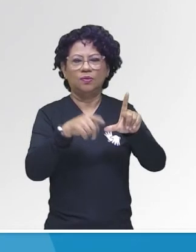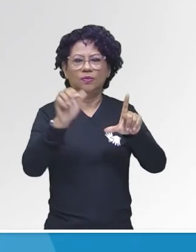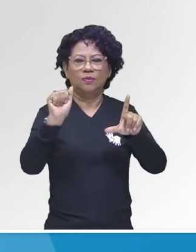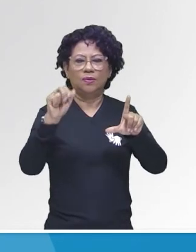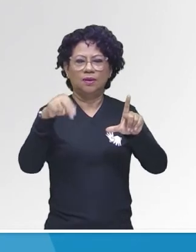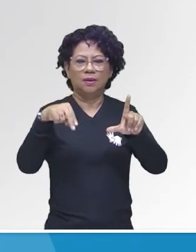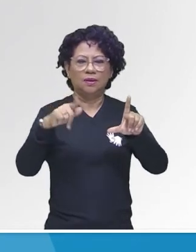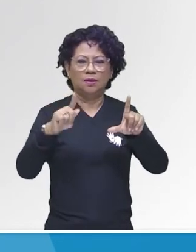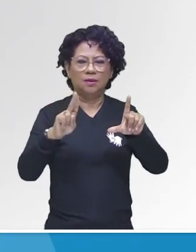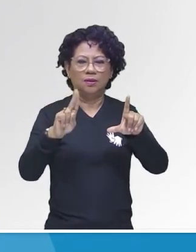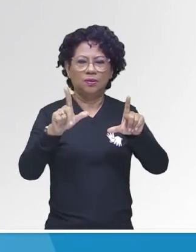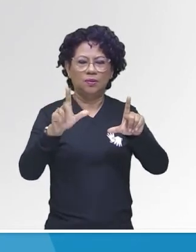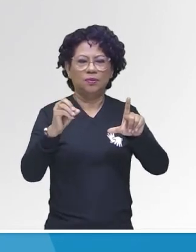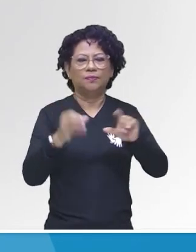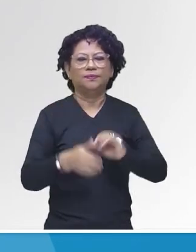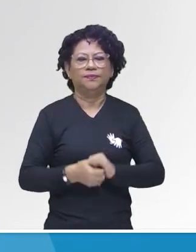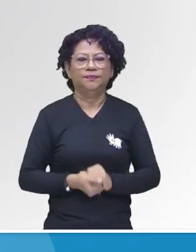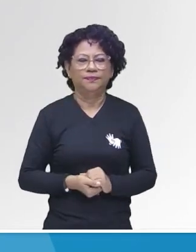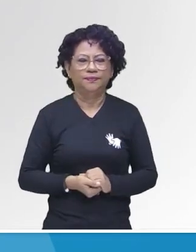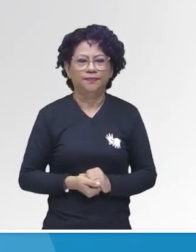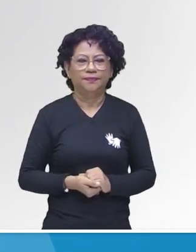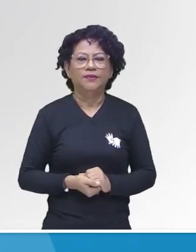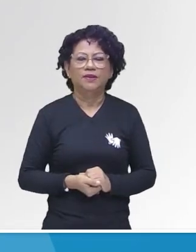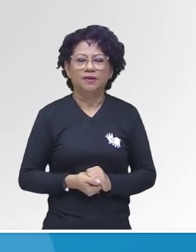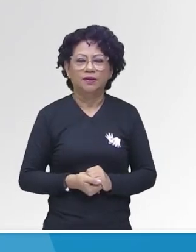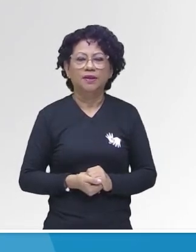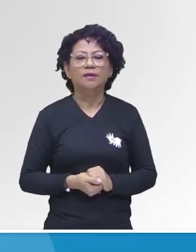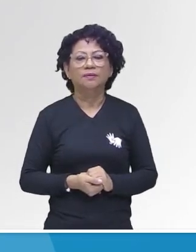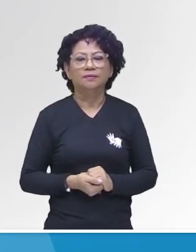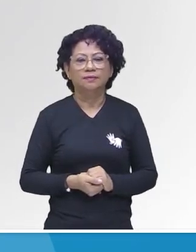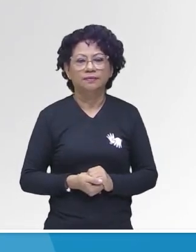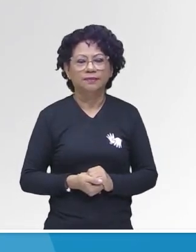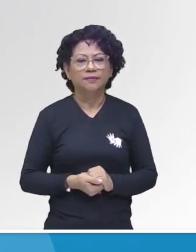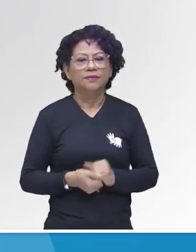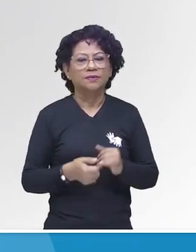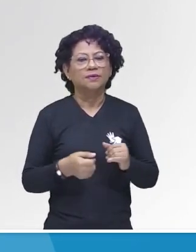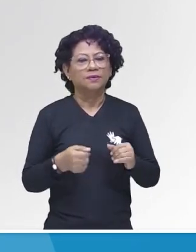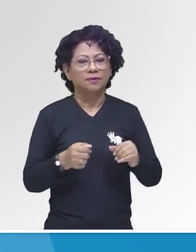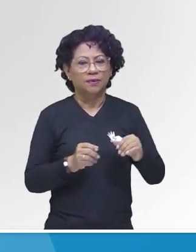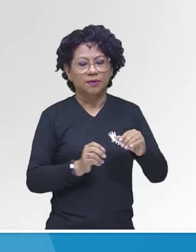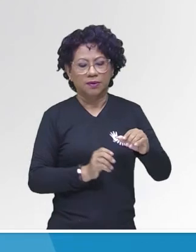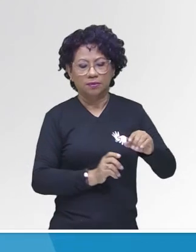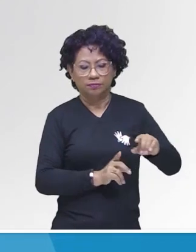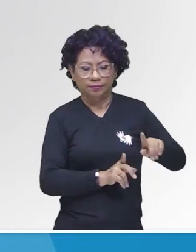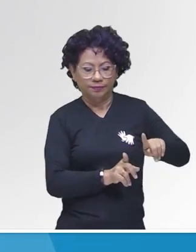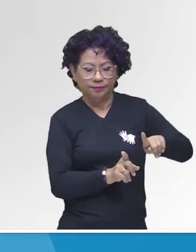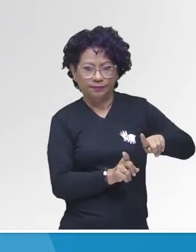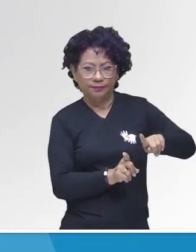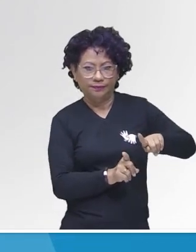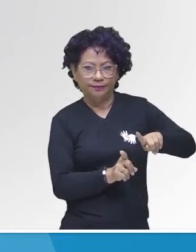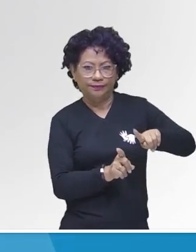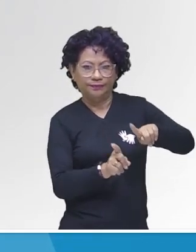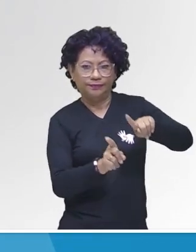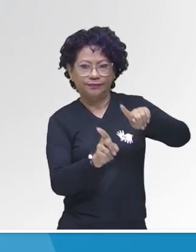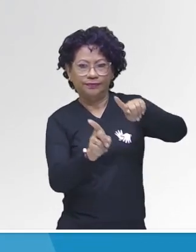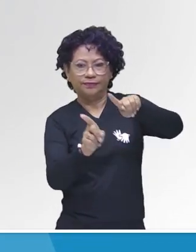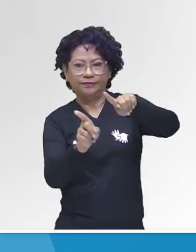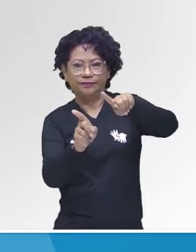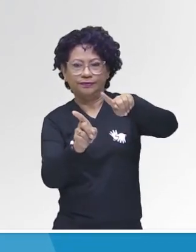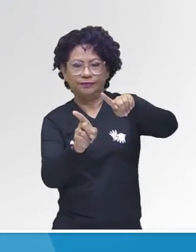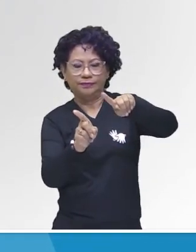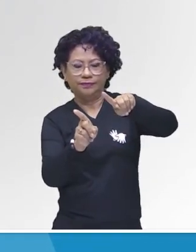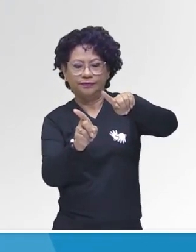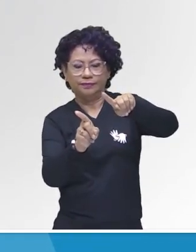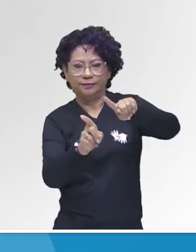ok? Então, eles estão no mesmo ângulo, mas não estão no mesmo local. Estão em dois